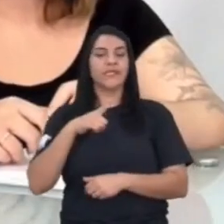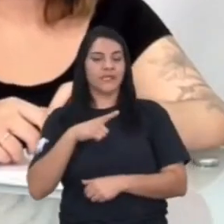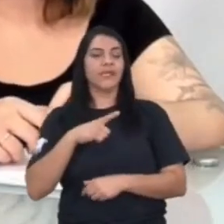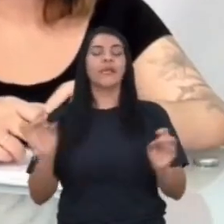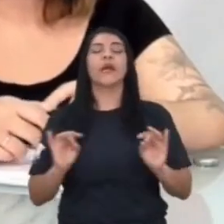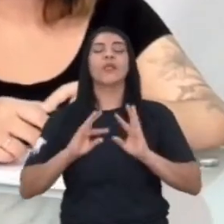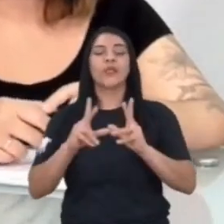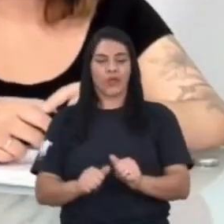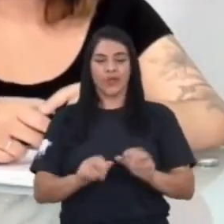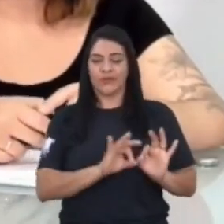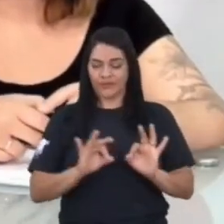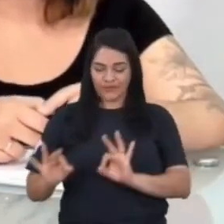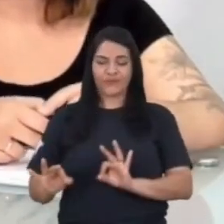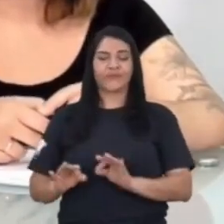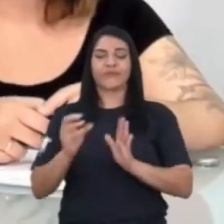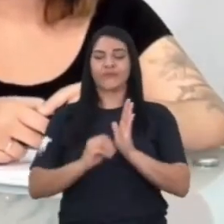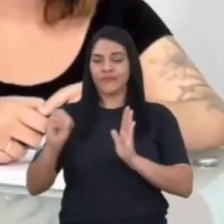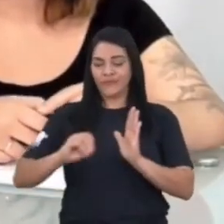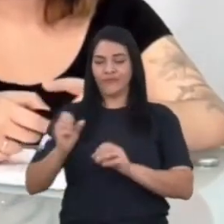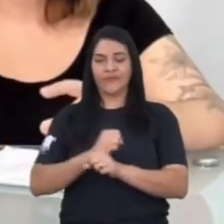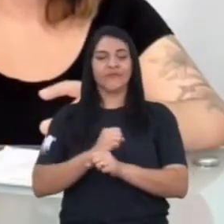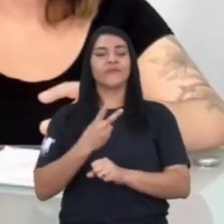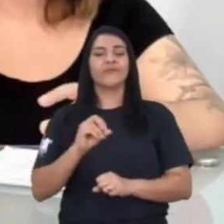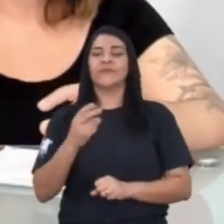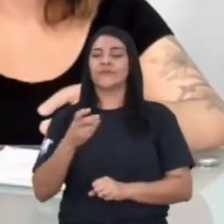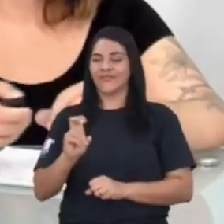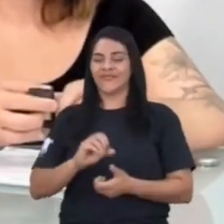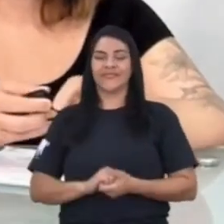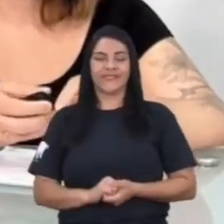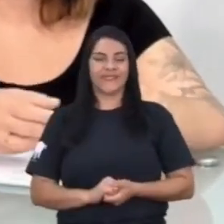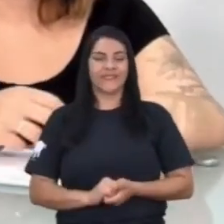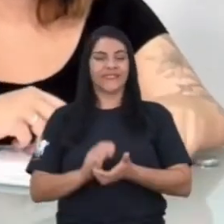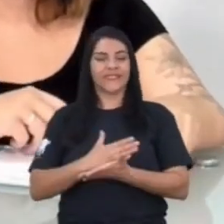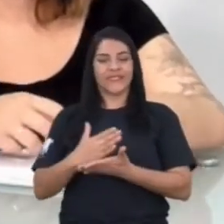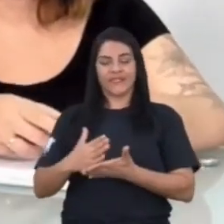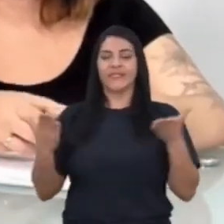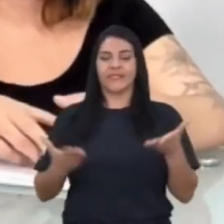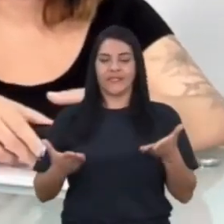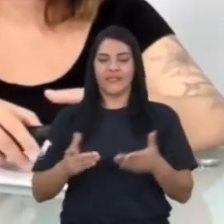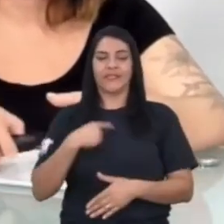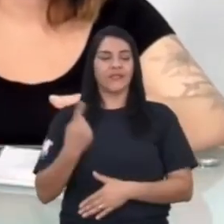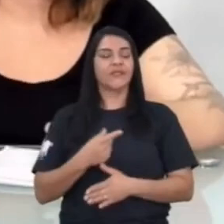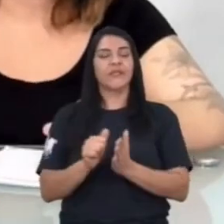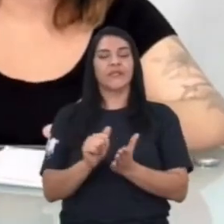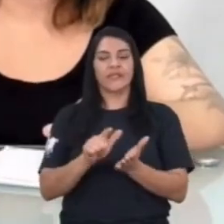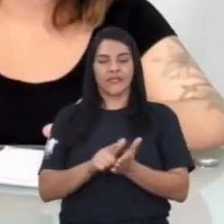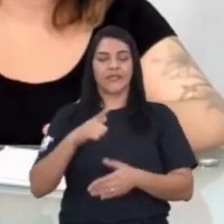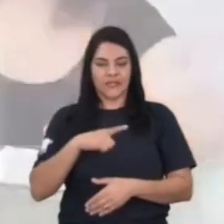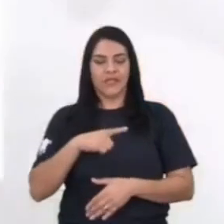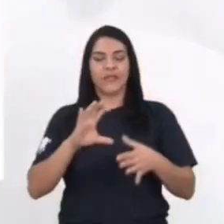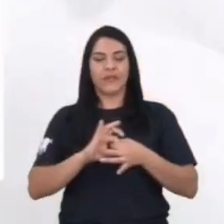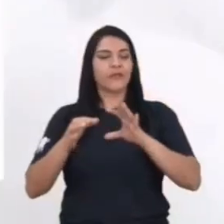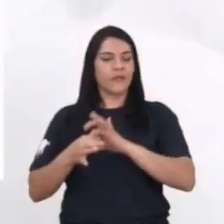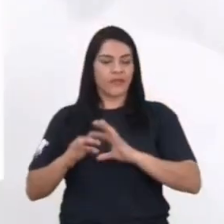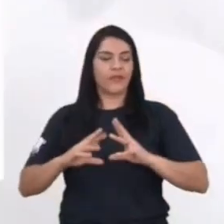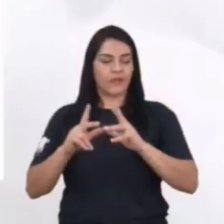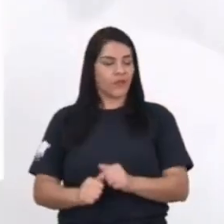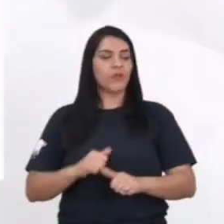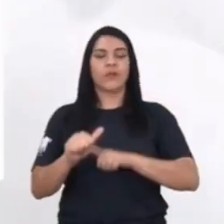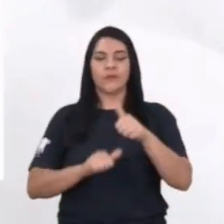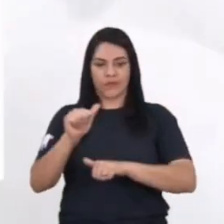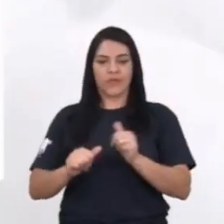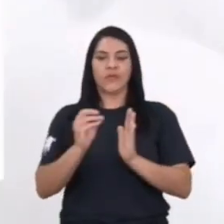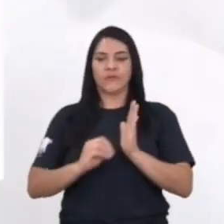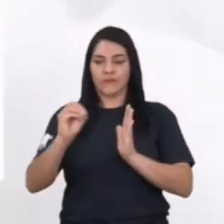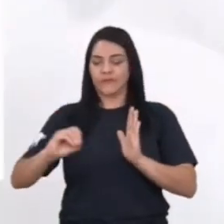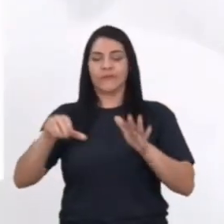completo todo o percurso da tarefa SP para 2025. Então, começamos aqui hoje com a nossa agenda, né, que vai ser contextualizar as mudanças da tarefa SP.